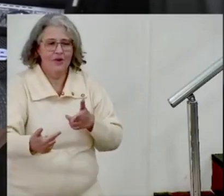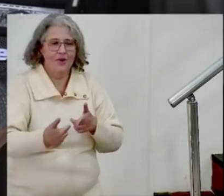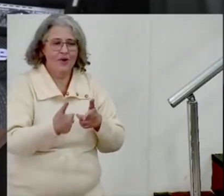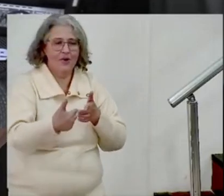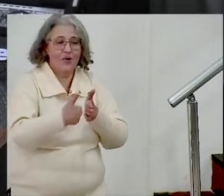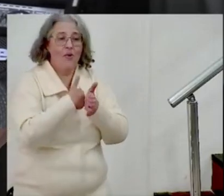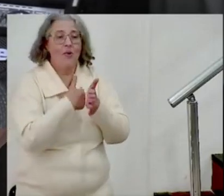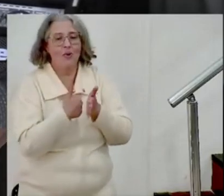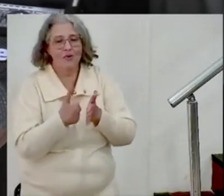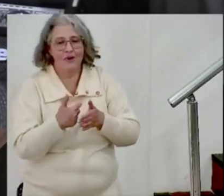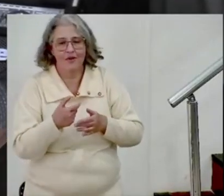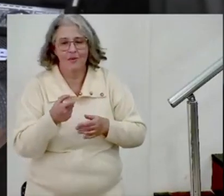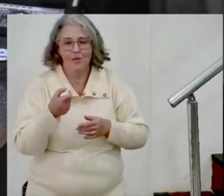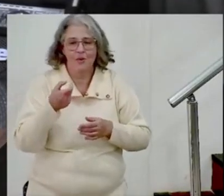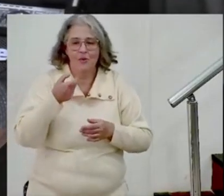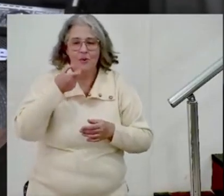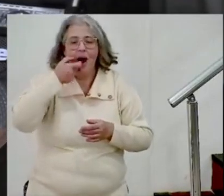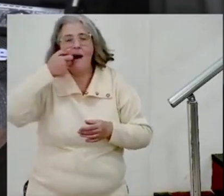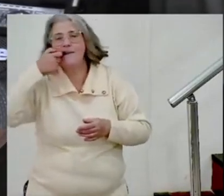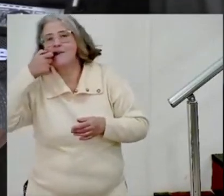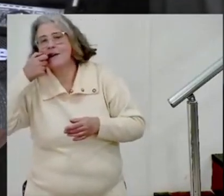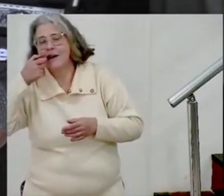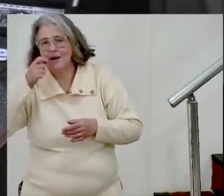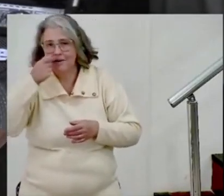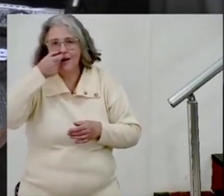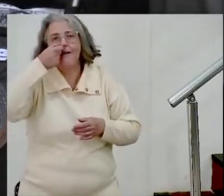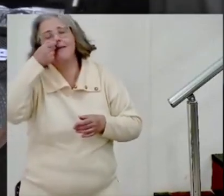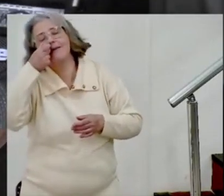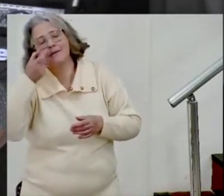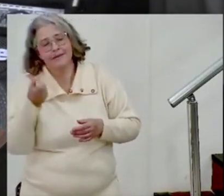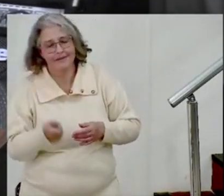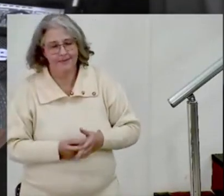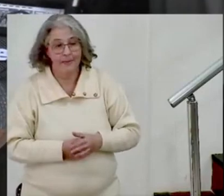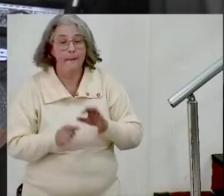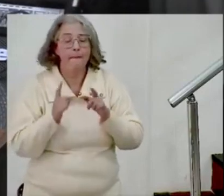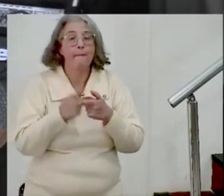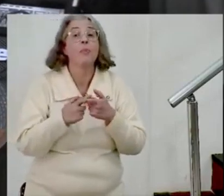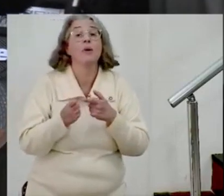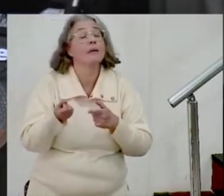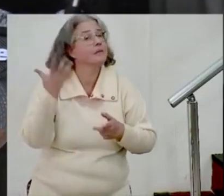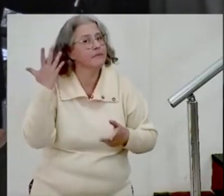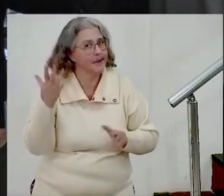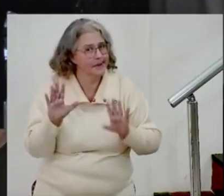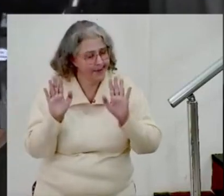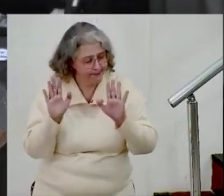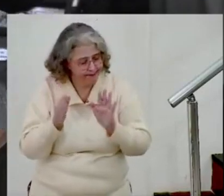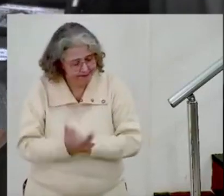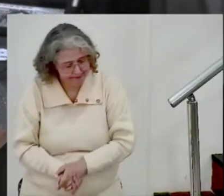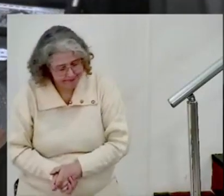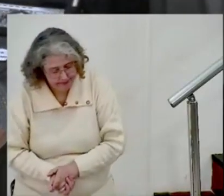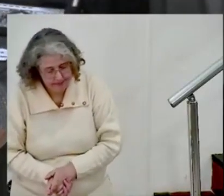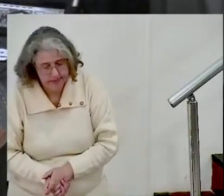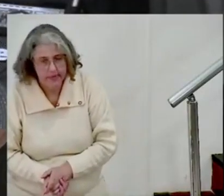atirará. É essa história aí. E por que é isso? Porque normalmente quando um rei inimigo,